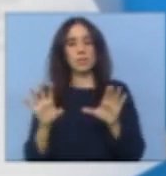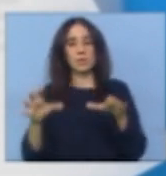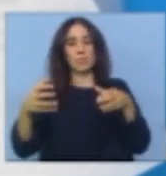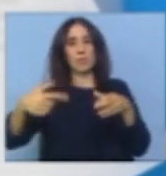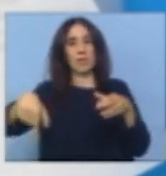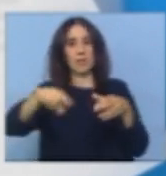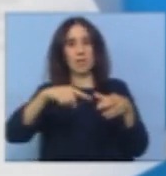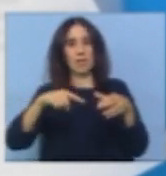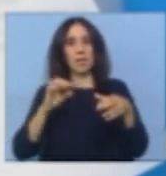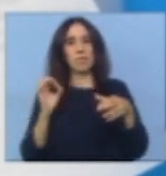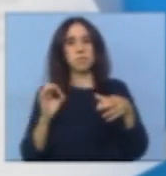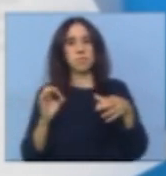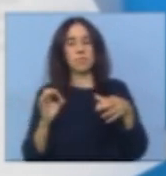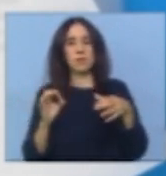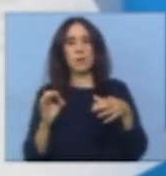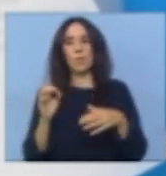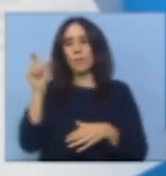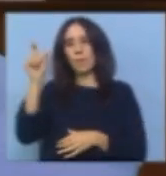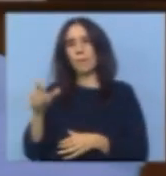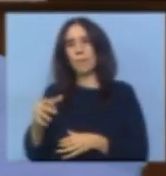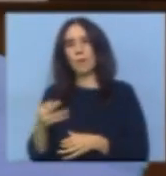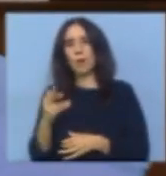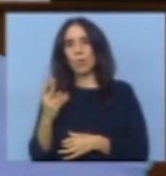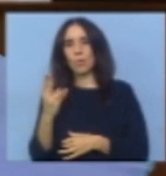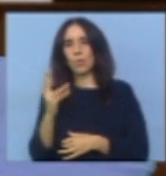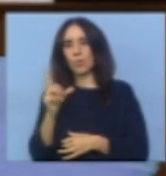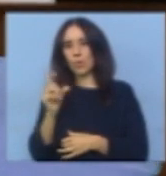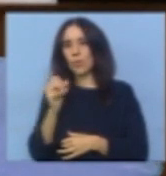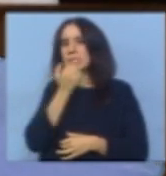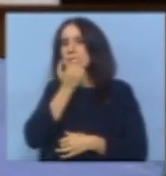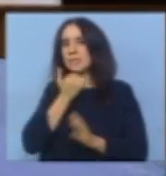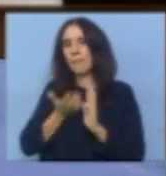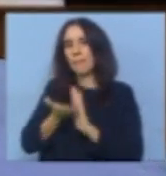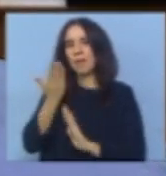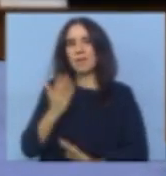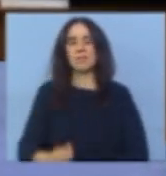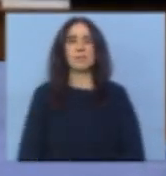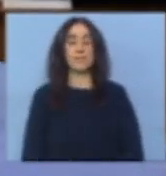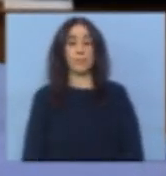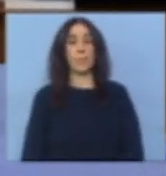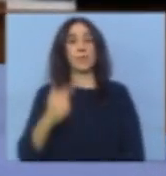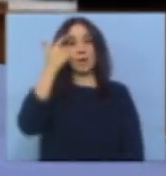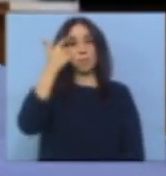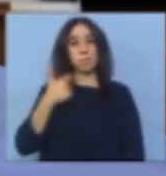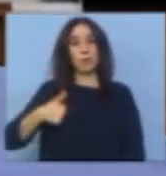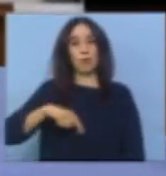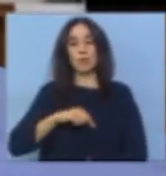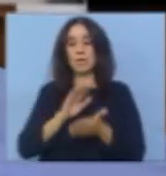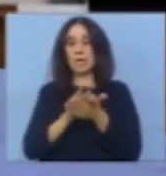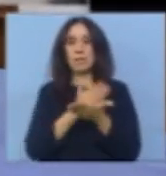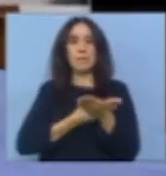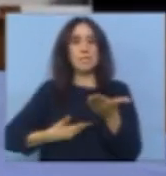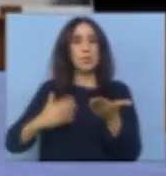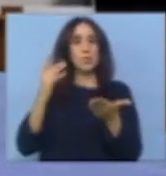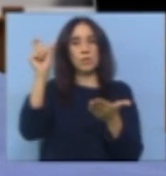comunidade é daquelas que mais agradam a Paulo. Bem, nós sabemos que é provavelmente das cartas mais antigas de Paulo, portanto é assim. Não é mesmo